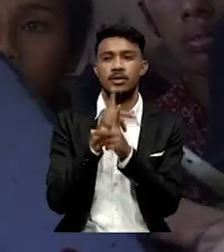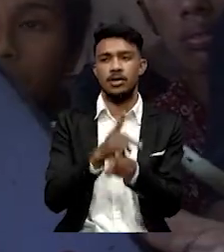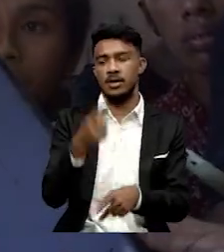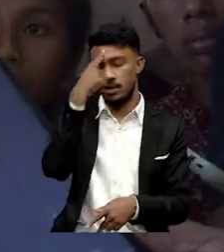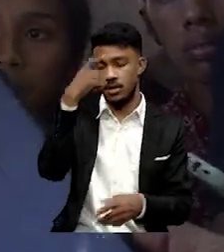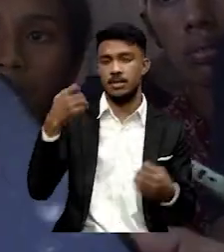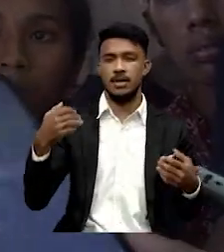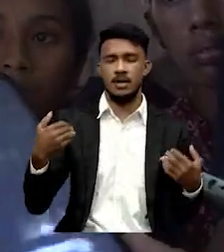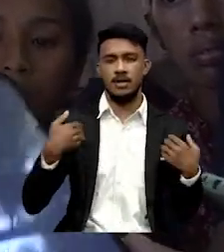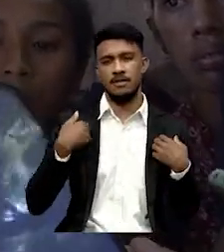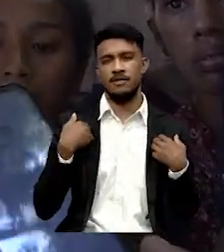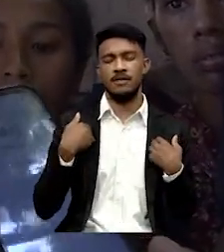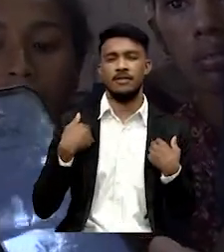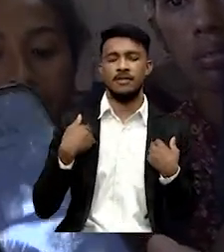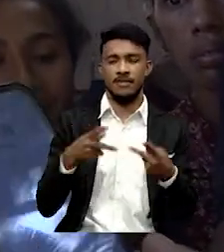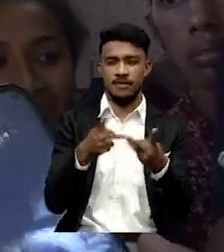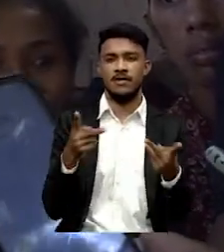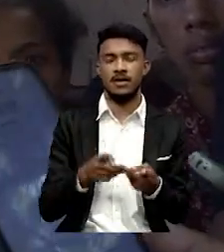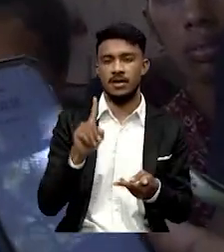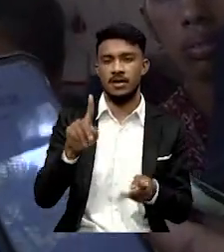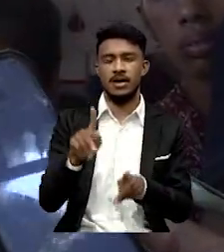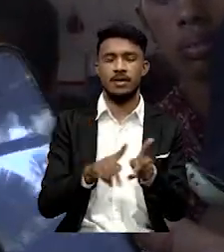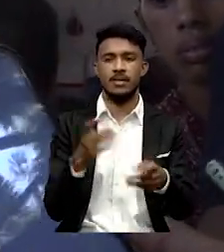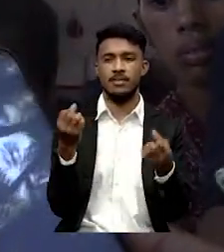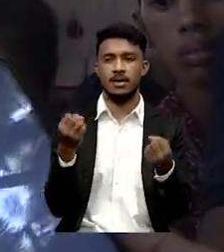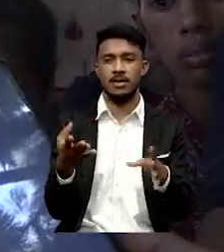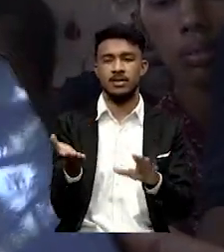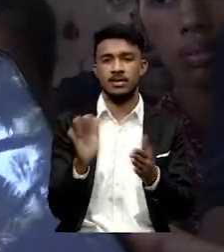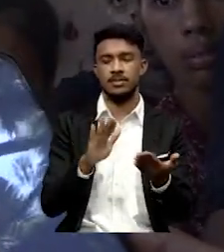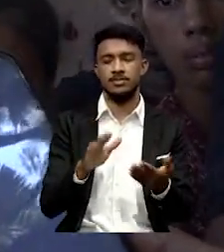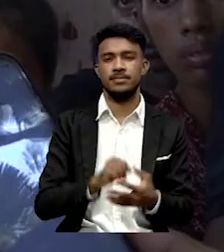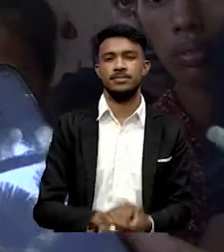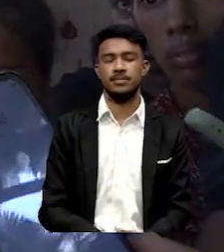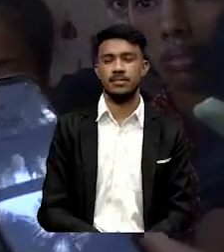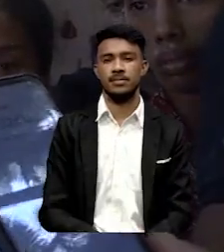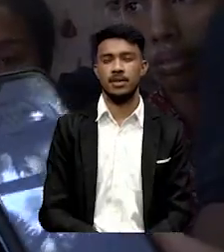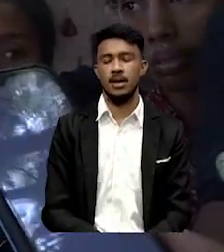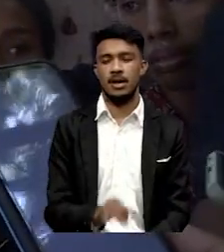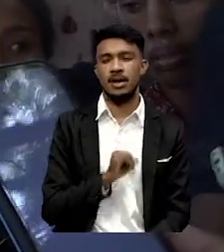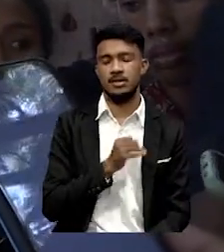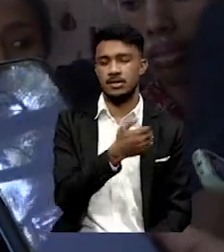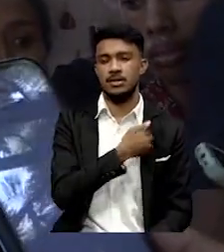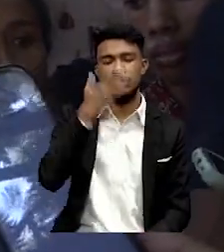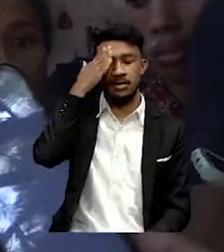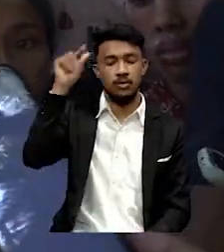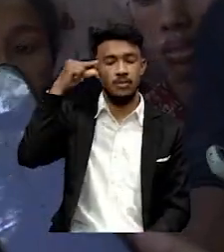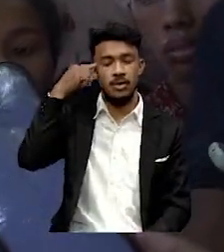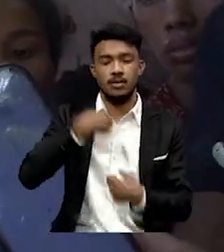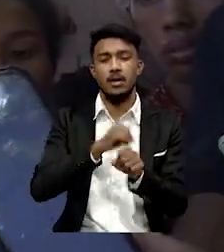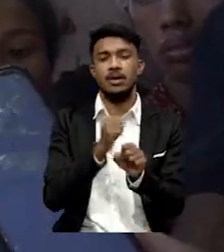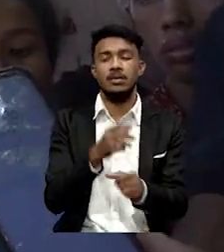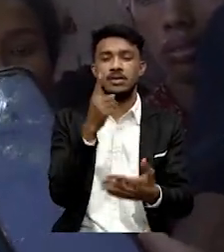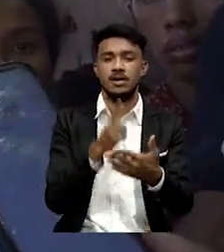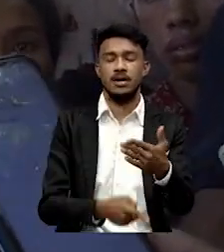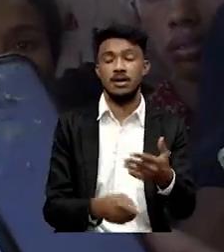a sorina e fatida, né, é uma coitada, logo que da lacocelização. Ao lá tem o governo ralo saída, se ralo